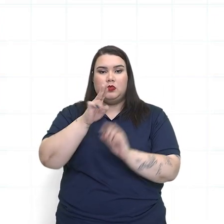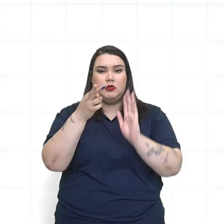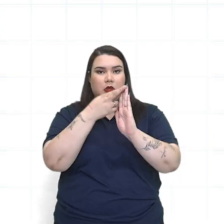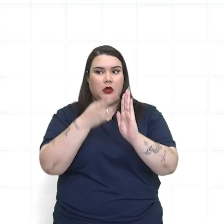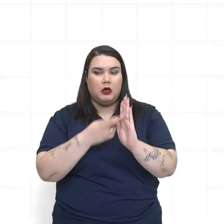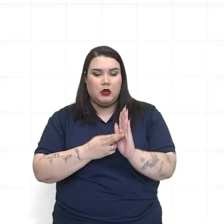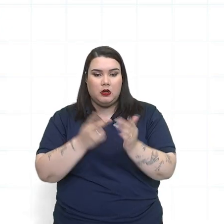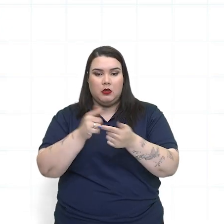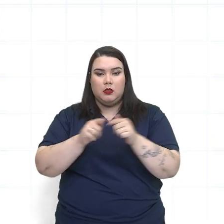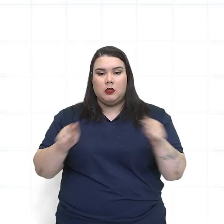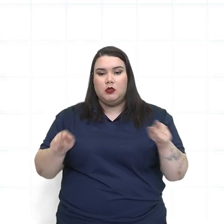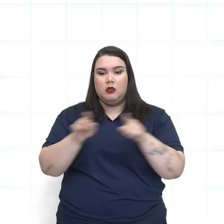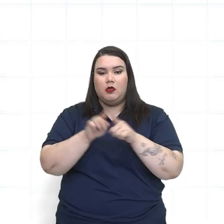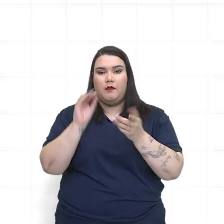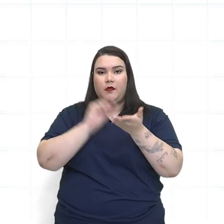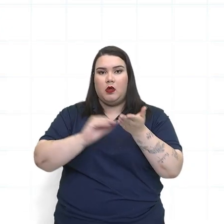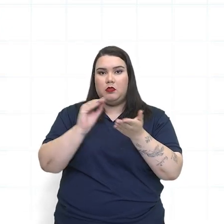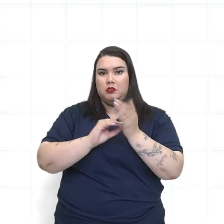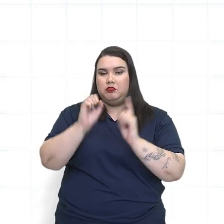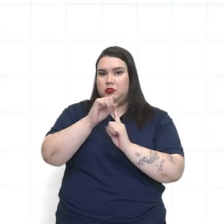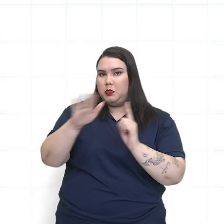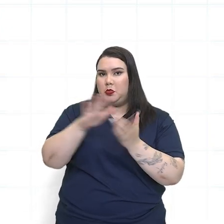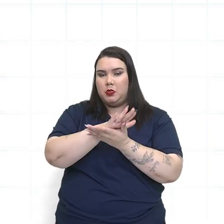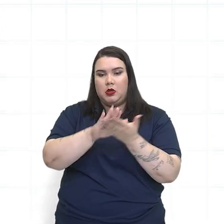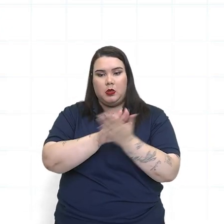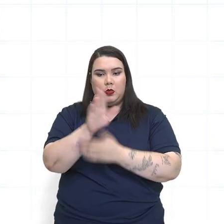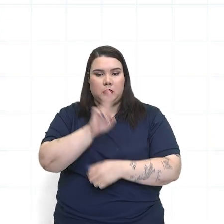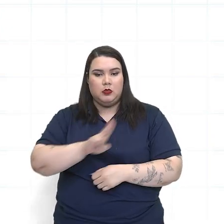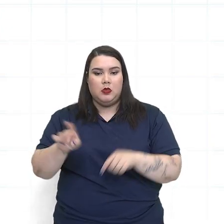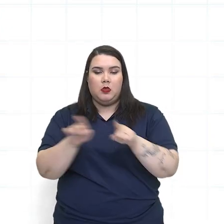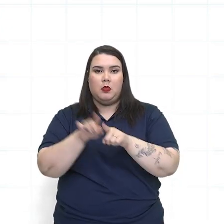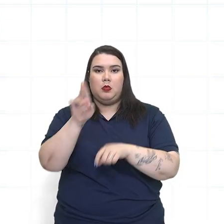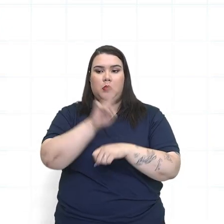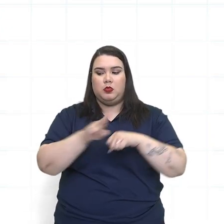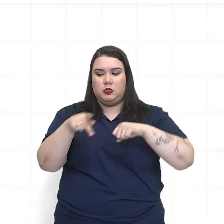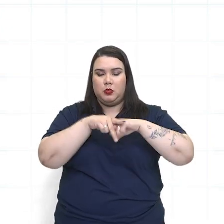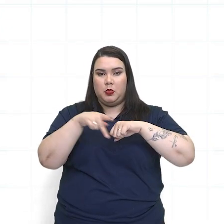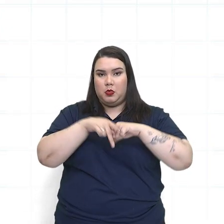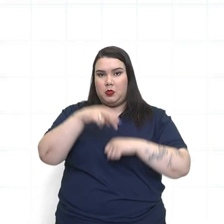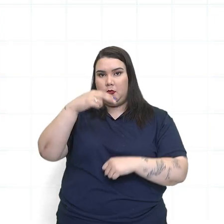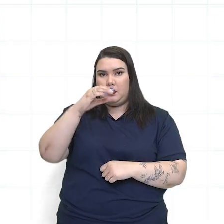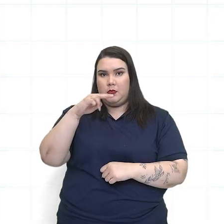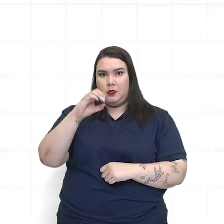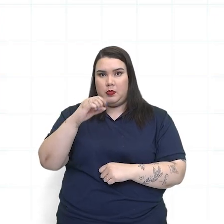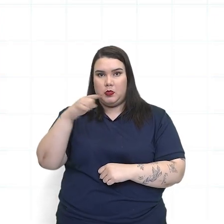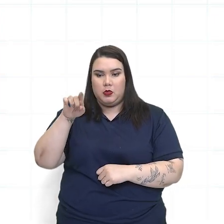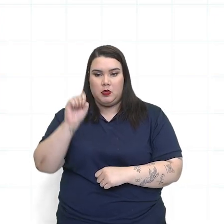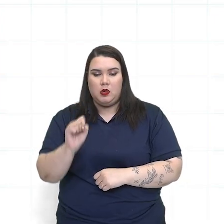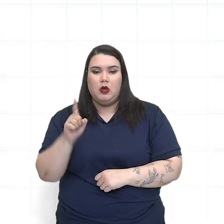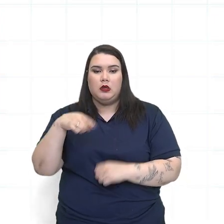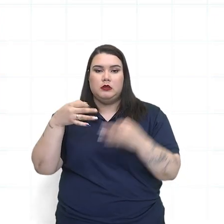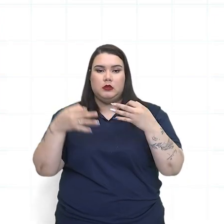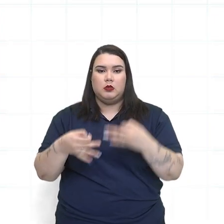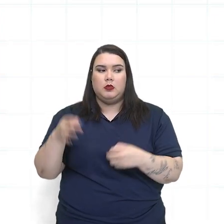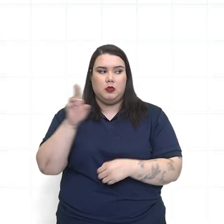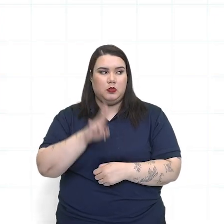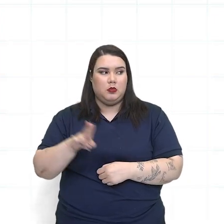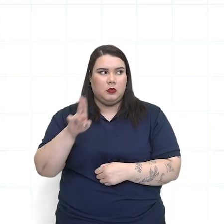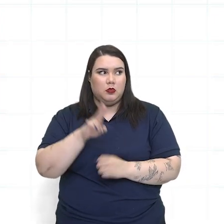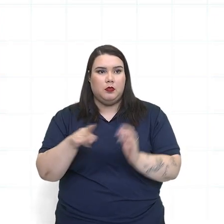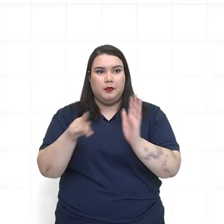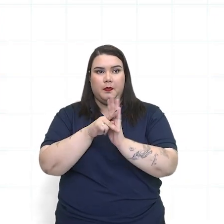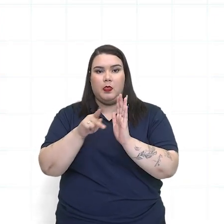norma culta e ausência de uso de gírias e o uso do pronome nós, que é o adequado, né,